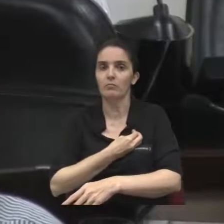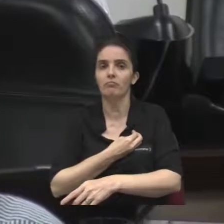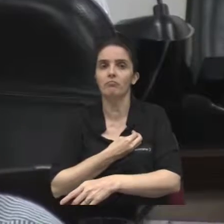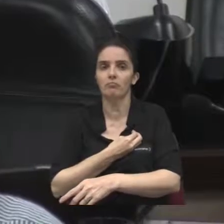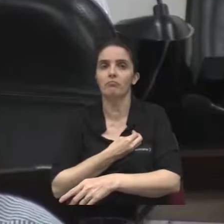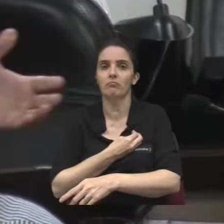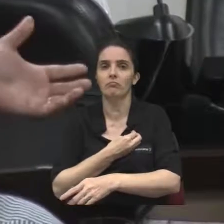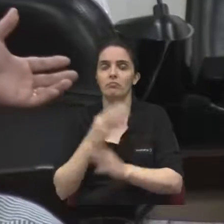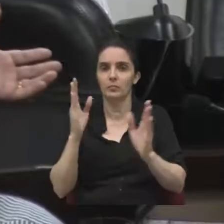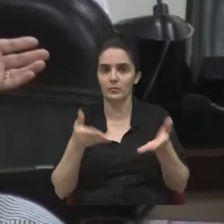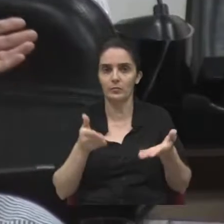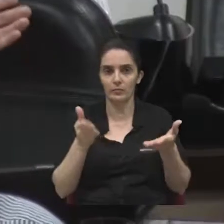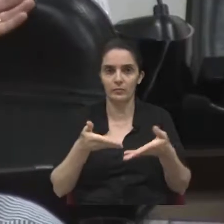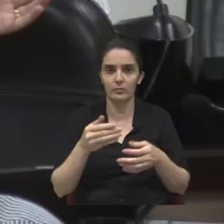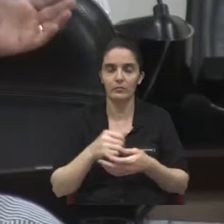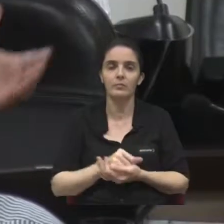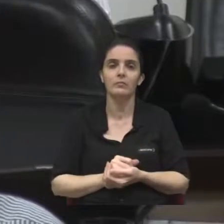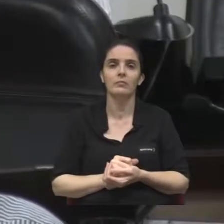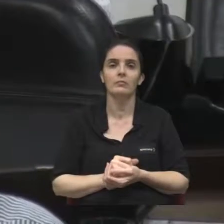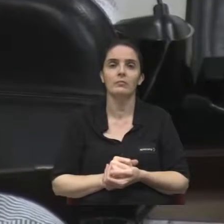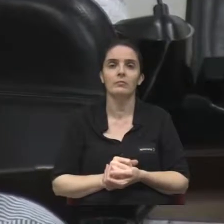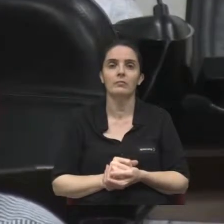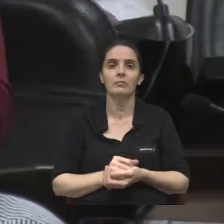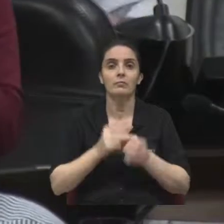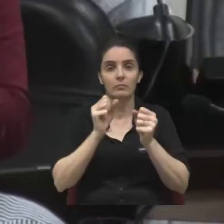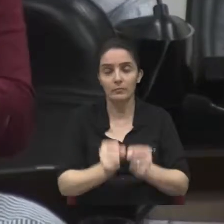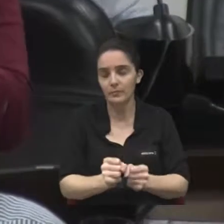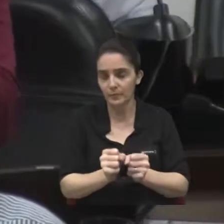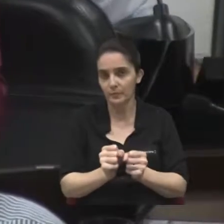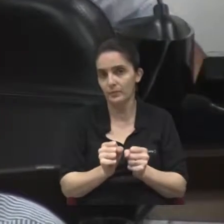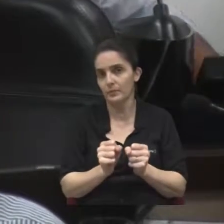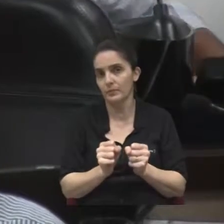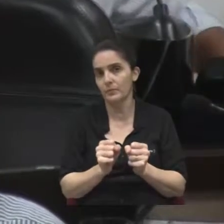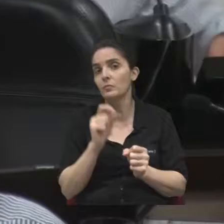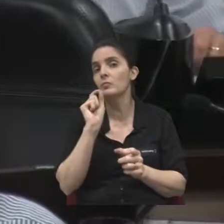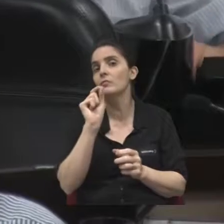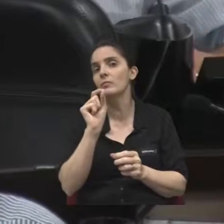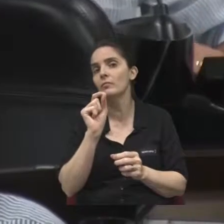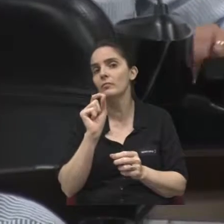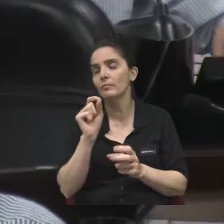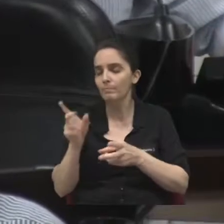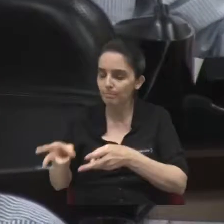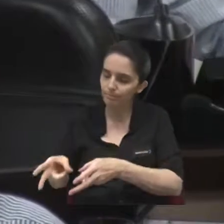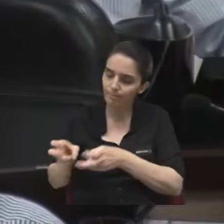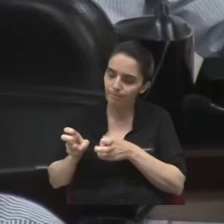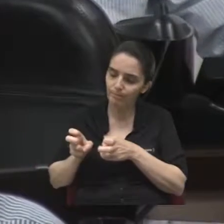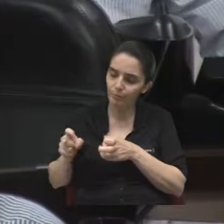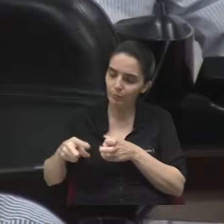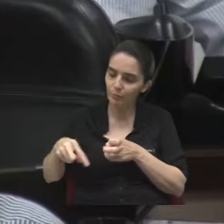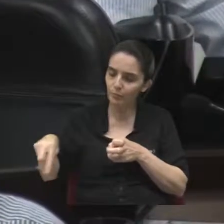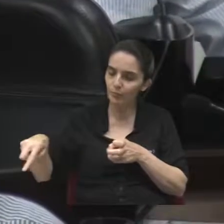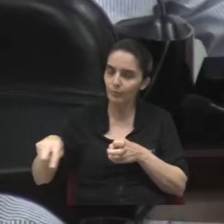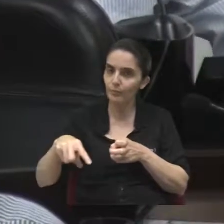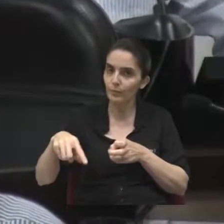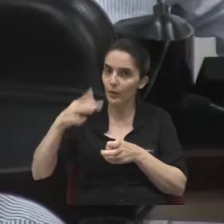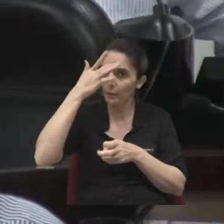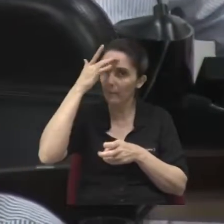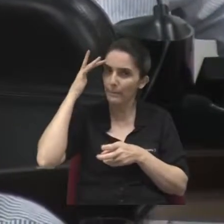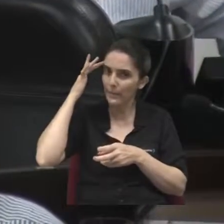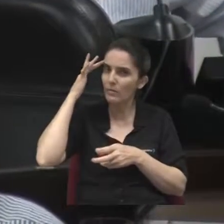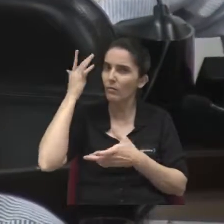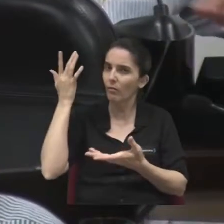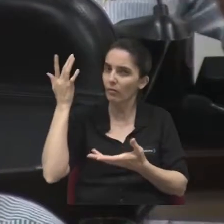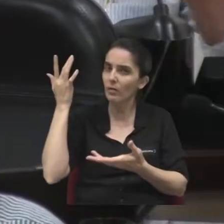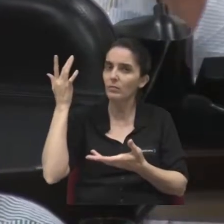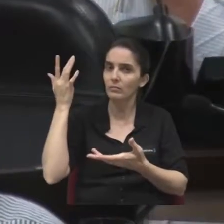se pode olhar de maneira mais humana para aquelas pessoas e fornecer